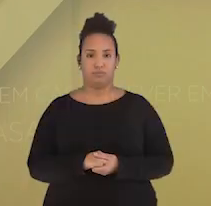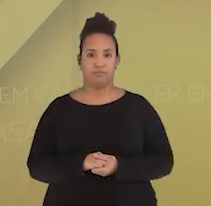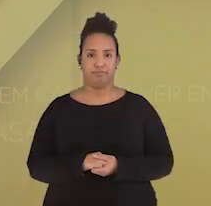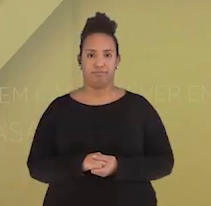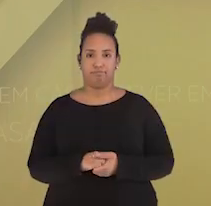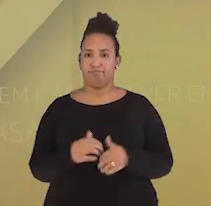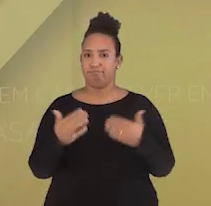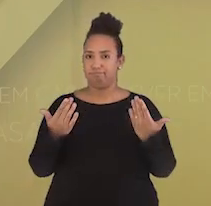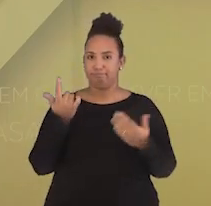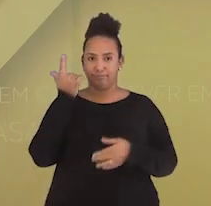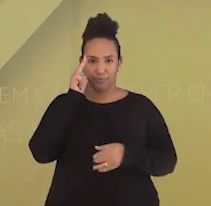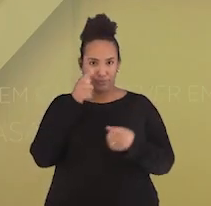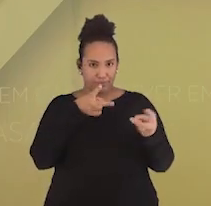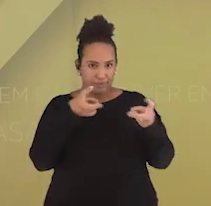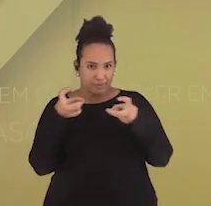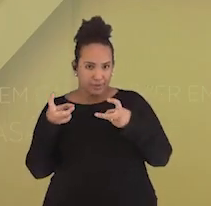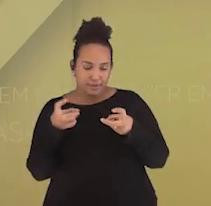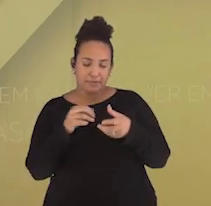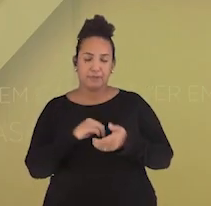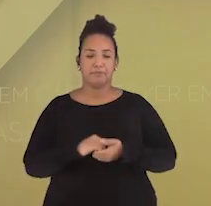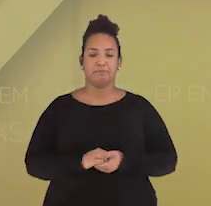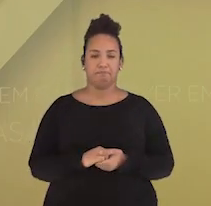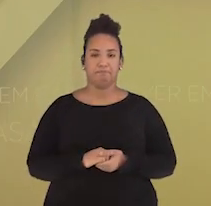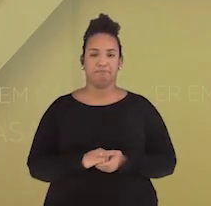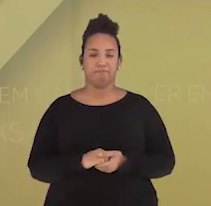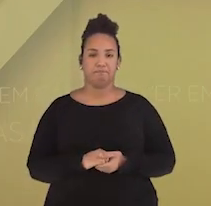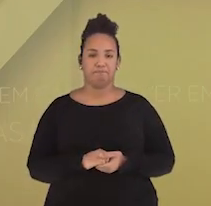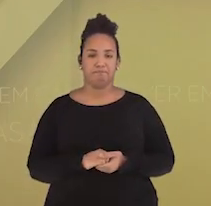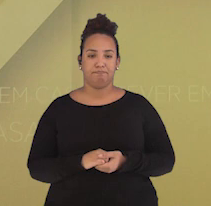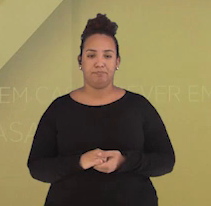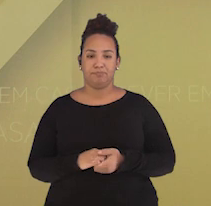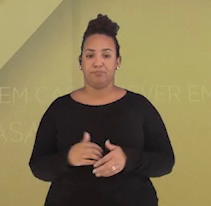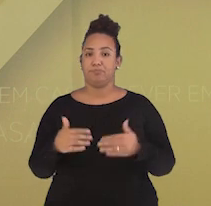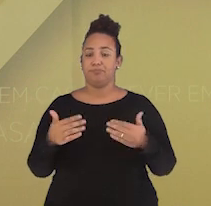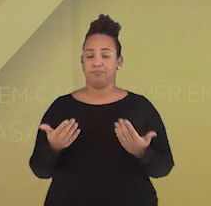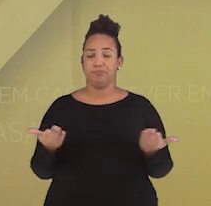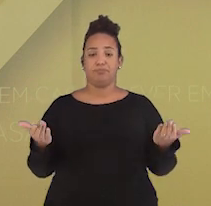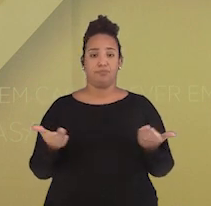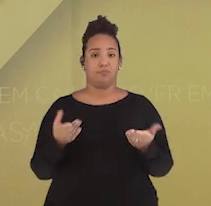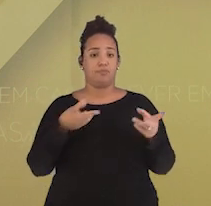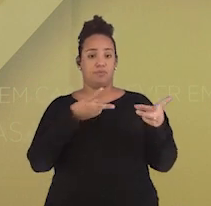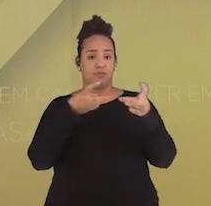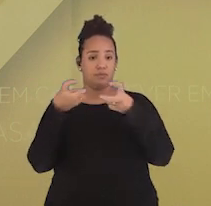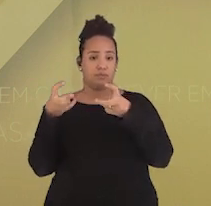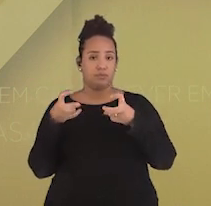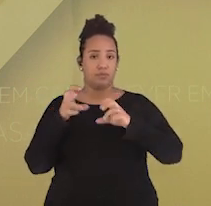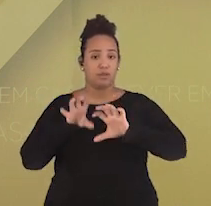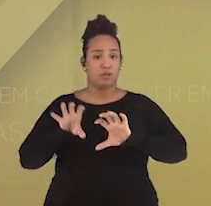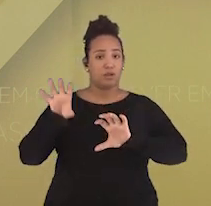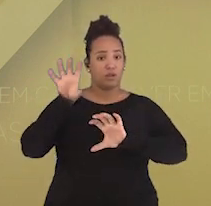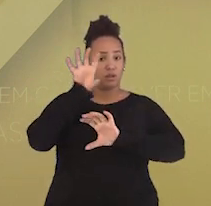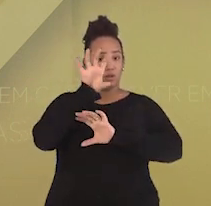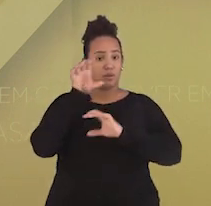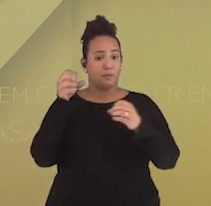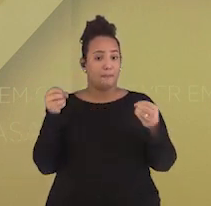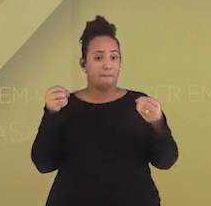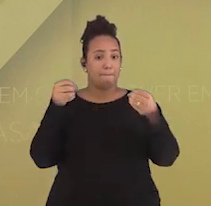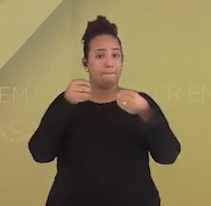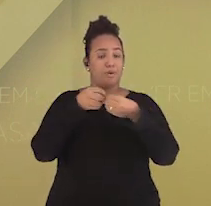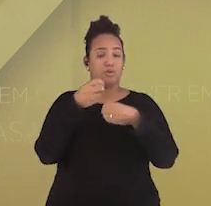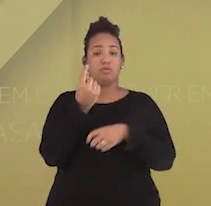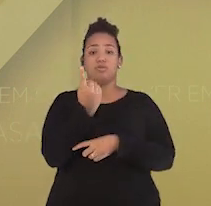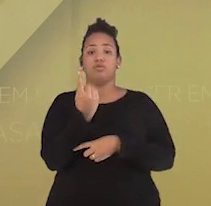Conseguiu identificar? Vamos lá. Aqui percebemos que a região mais próxima de 1 é